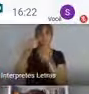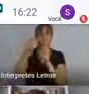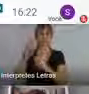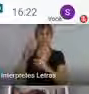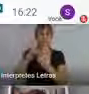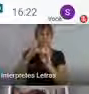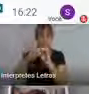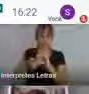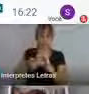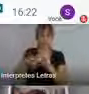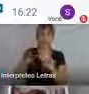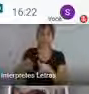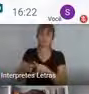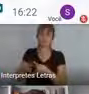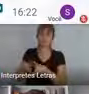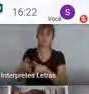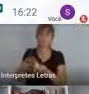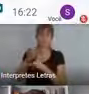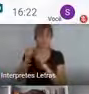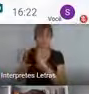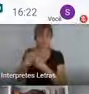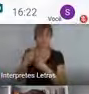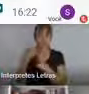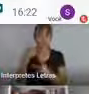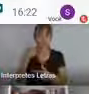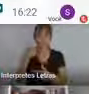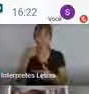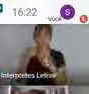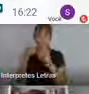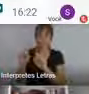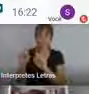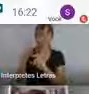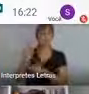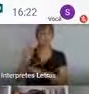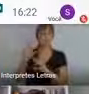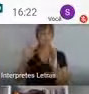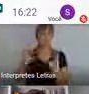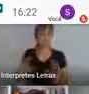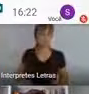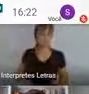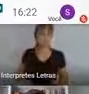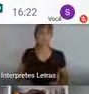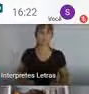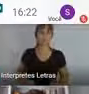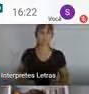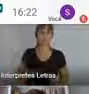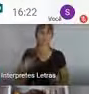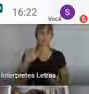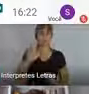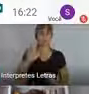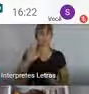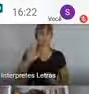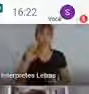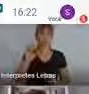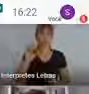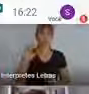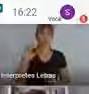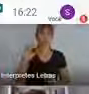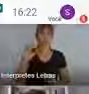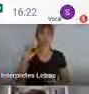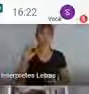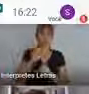geografia linguística e sociolinguística, é coordenador do projeto Geossociolinguística dos Falares